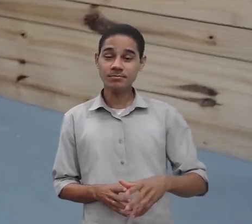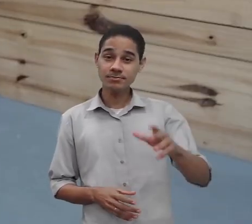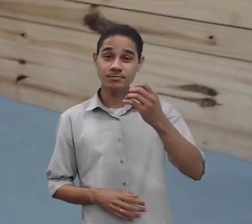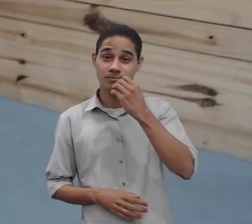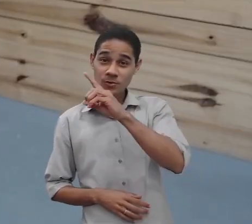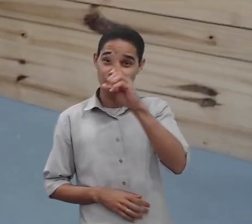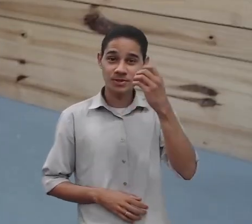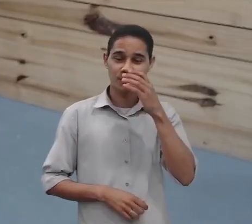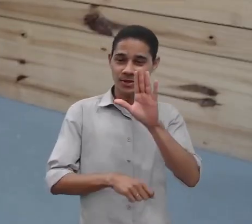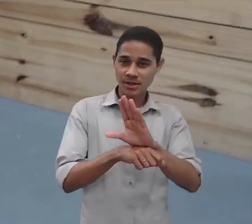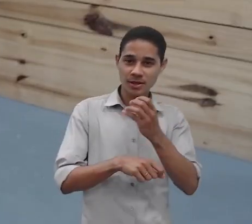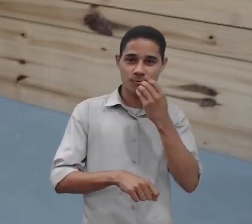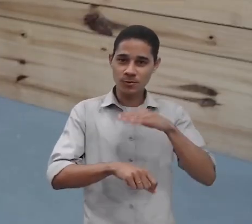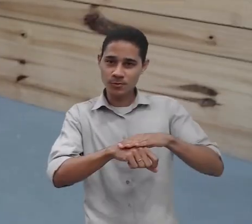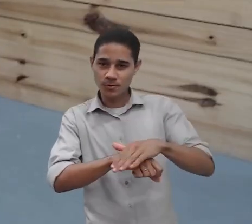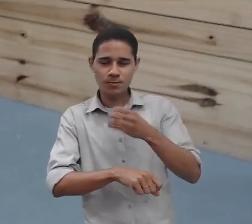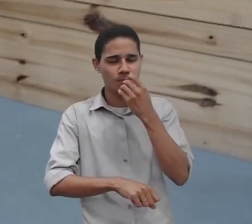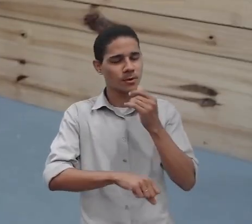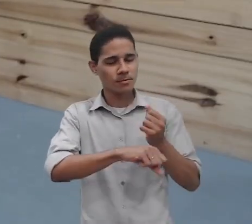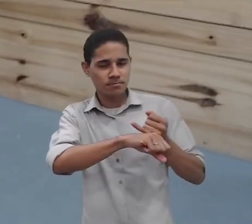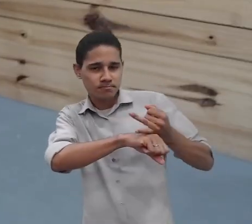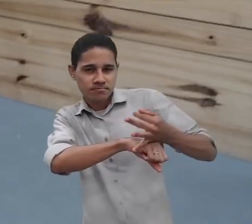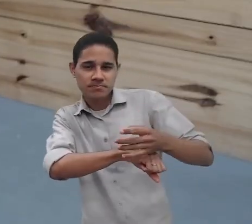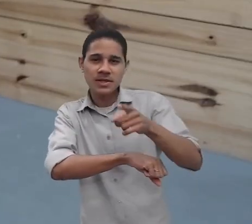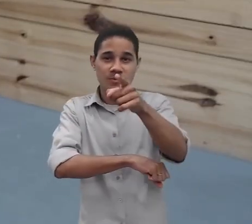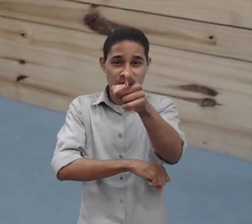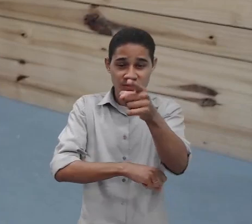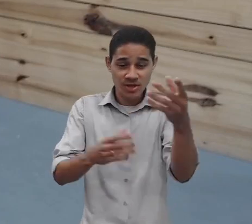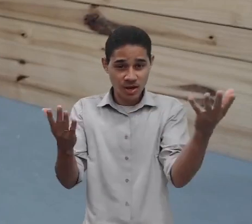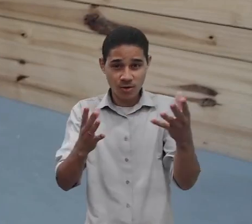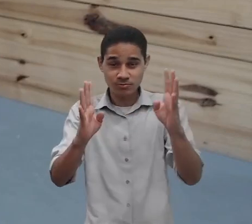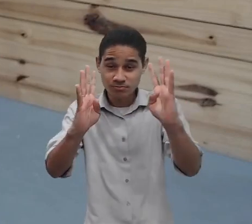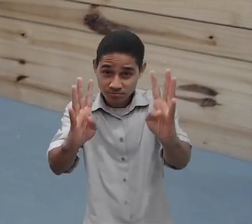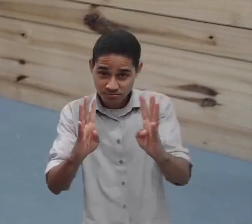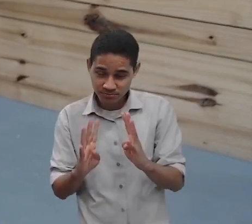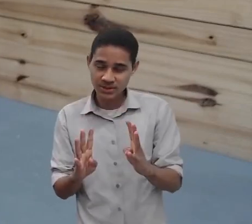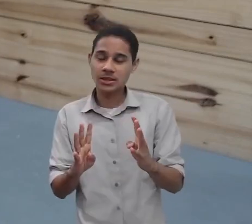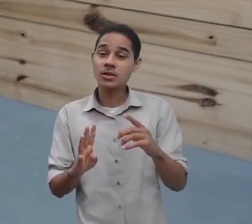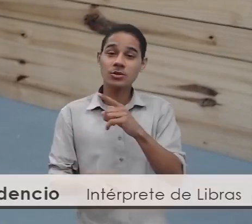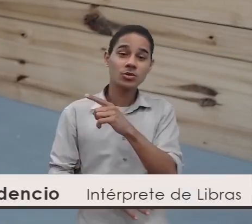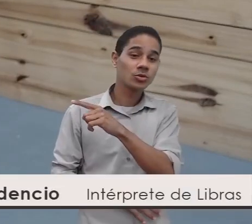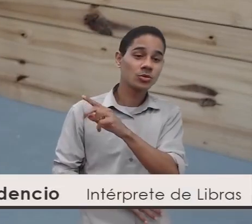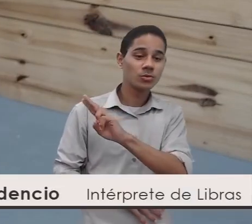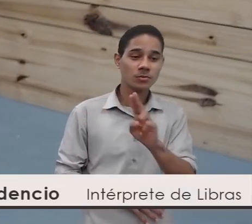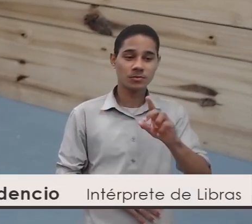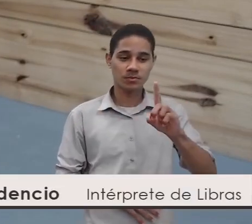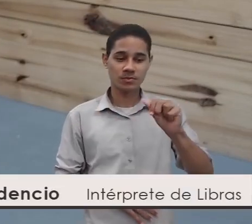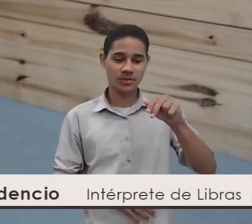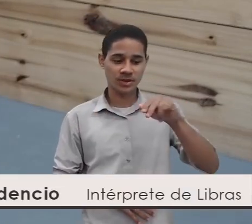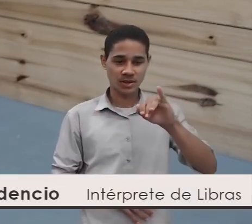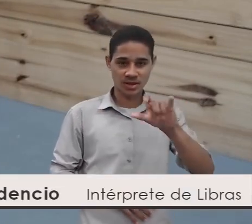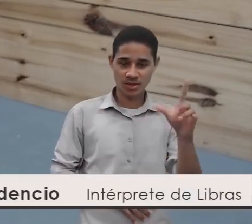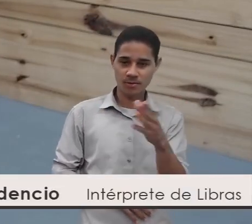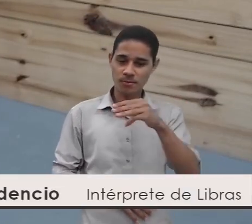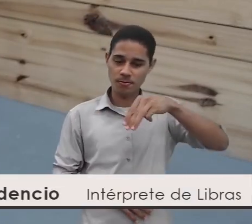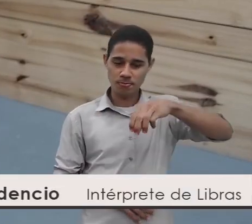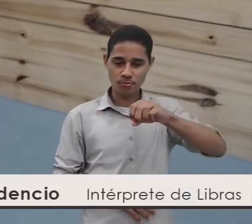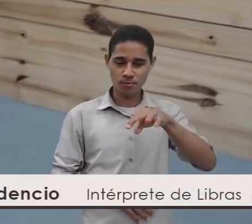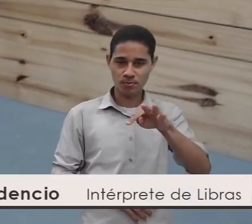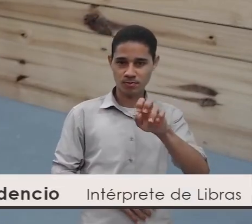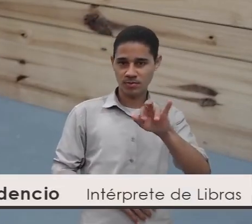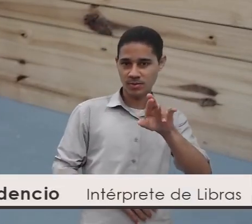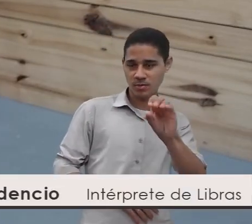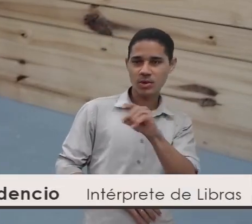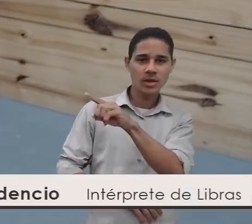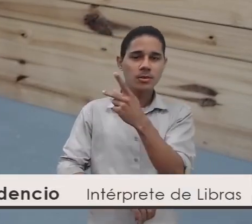Bom dia, boa tarde, boa noite, boa madrugada para você que está me acompanhando agora. Meu nome é Daniel Monteiro, eu sou professor do curso Técnico em